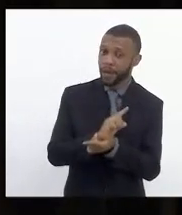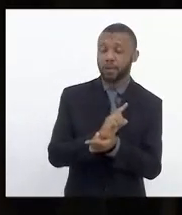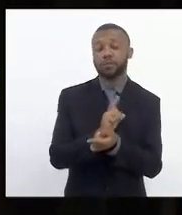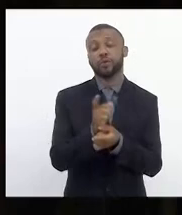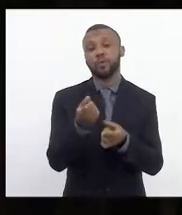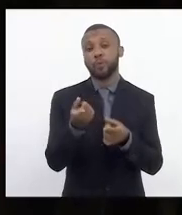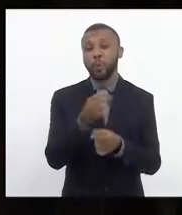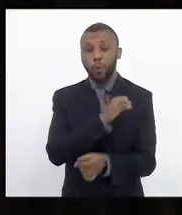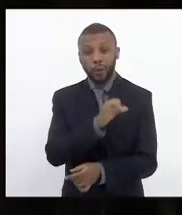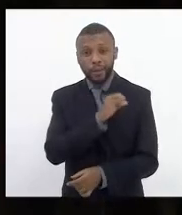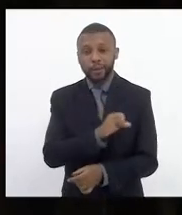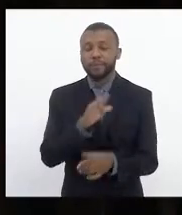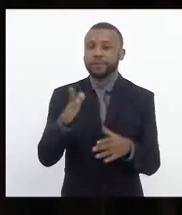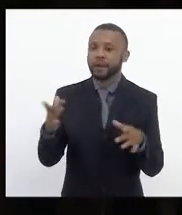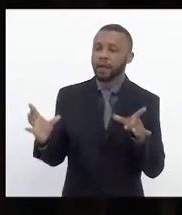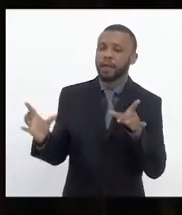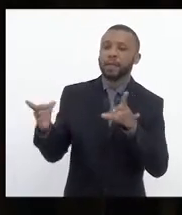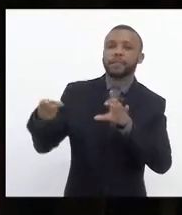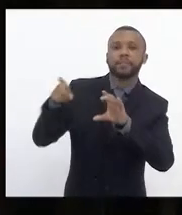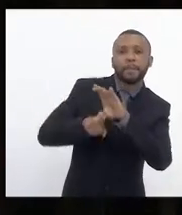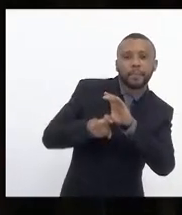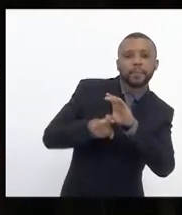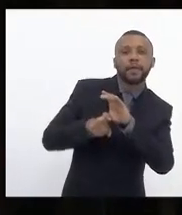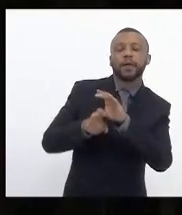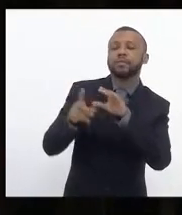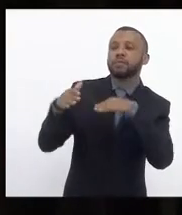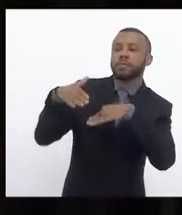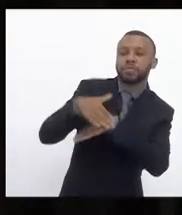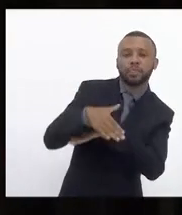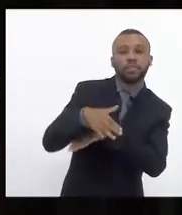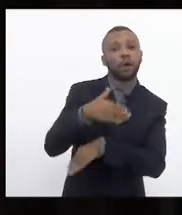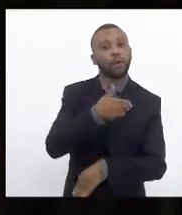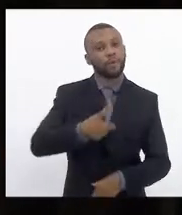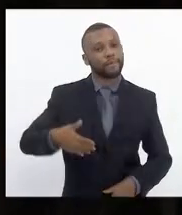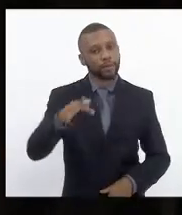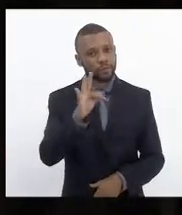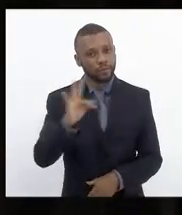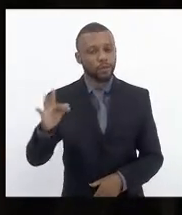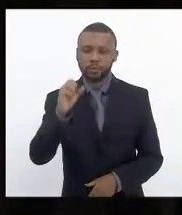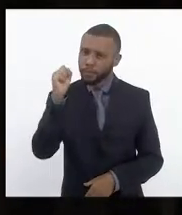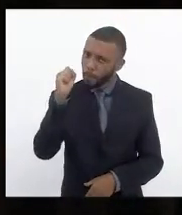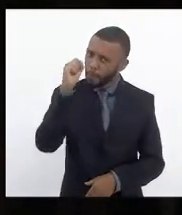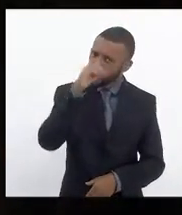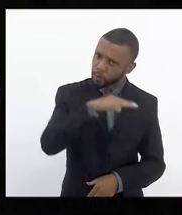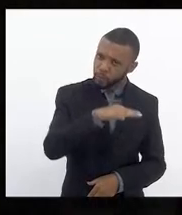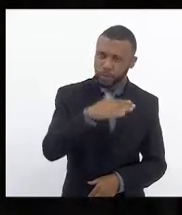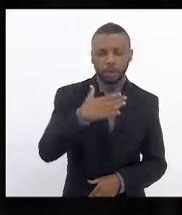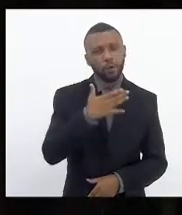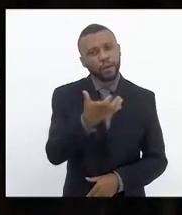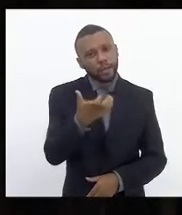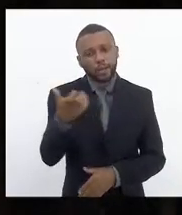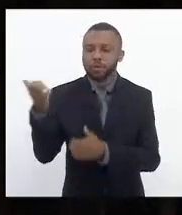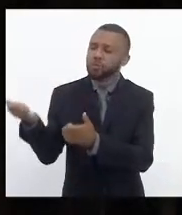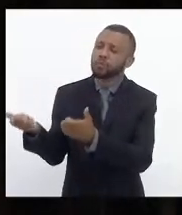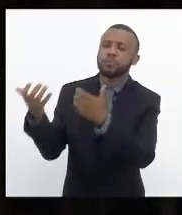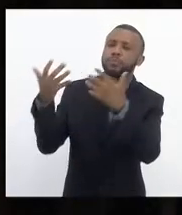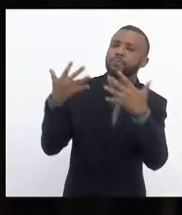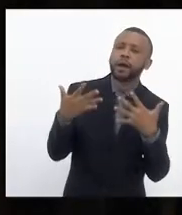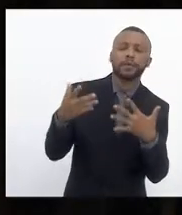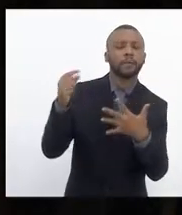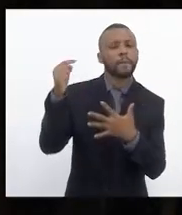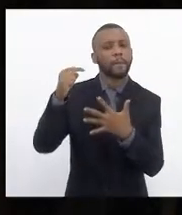refém do Governo Federal e isso é absurdo e eu gostaria que o Senhor pudesse traçar aqui